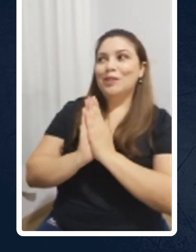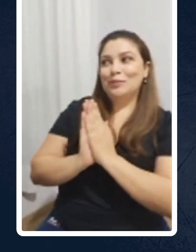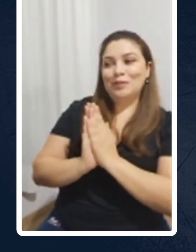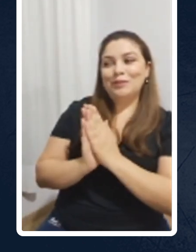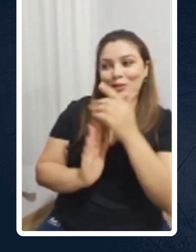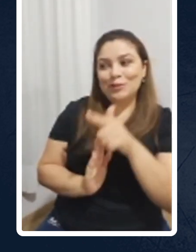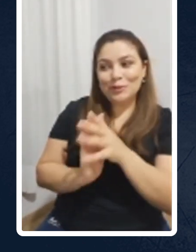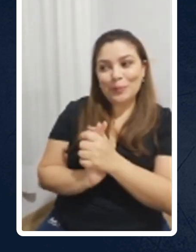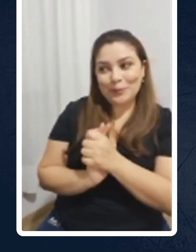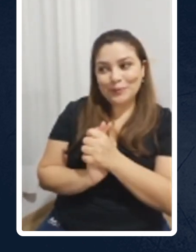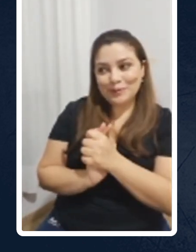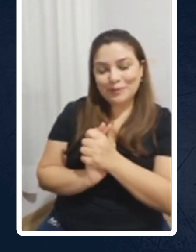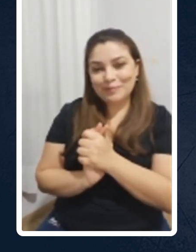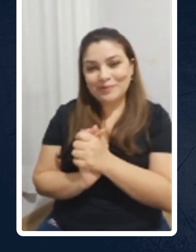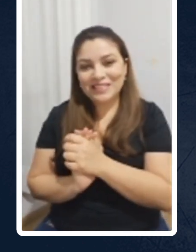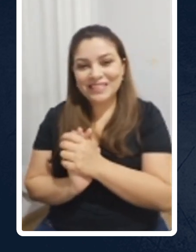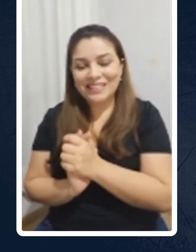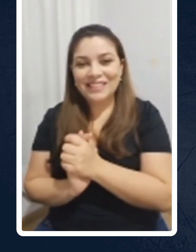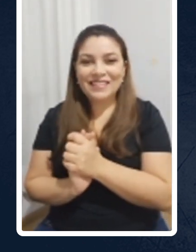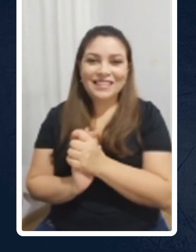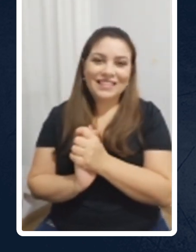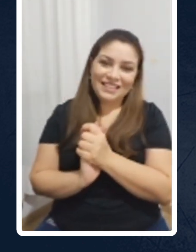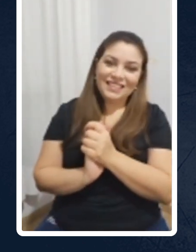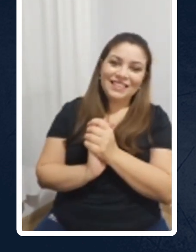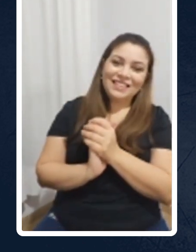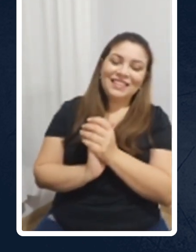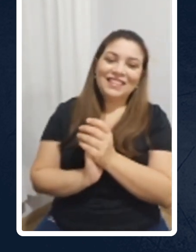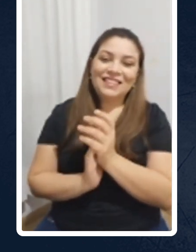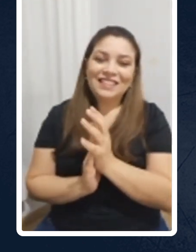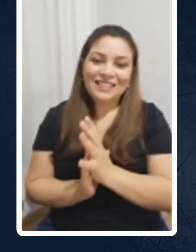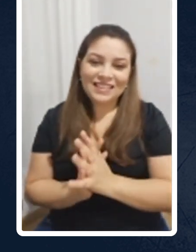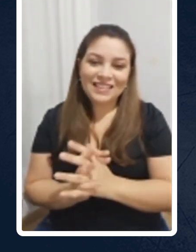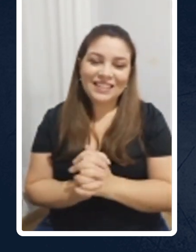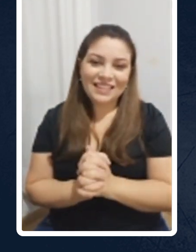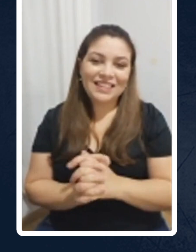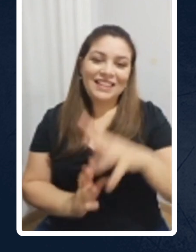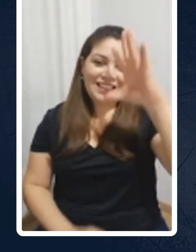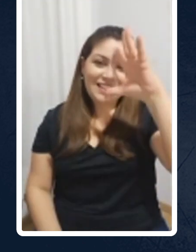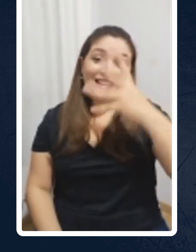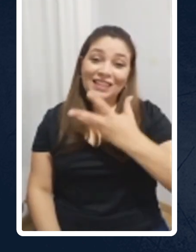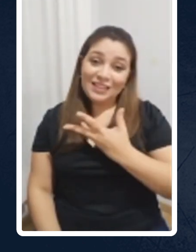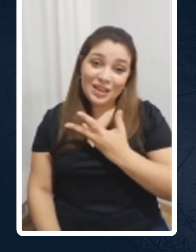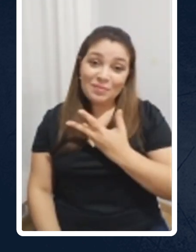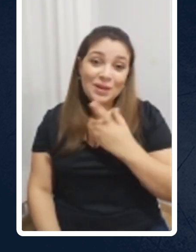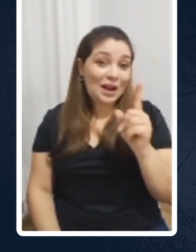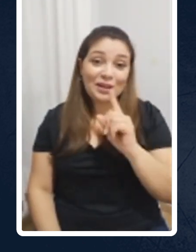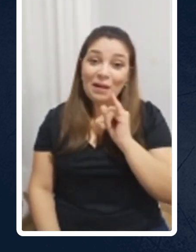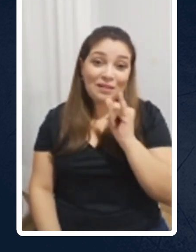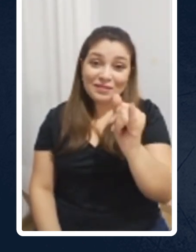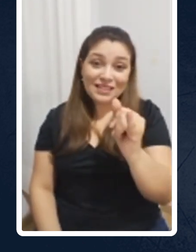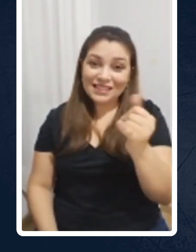Adoro. Meu maior problema é esse. E a Débora não roda. Ela podia fazer assim, ó. Eu já